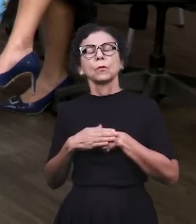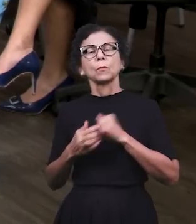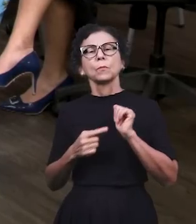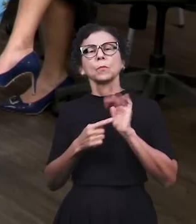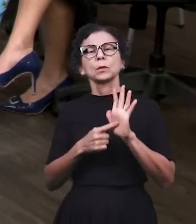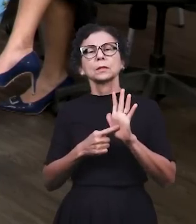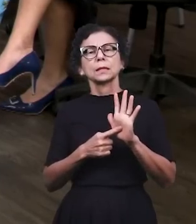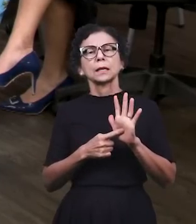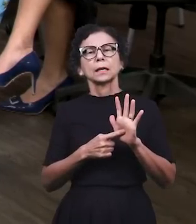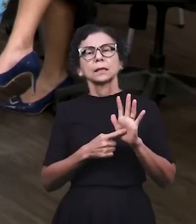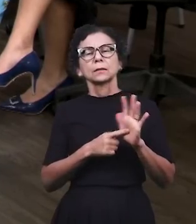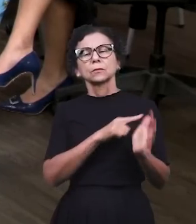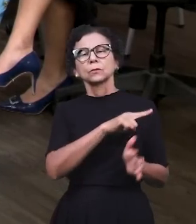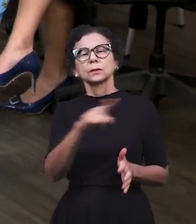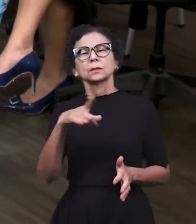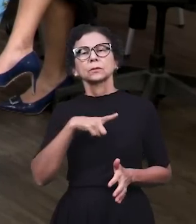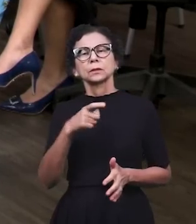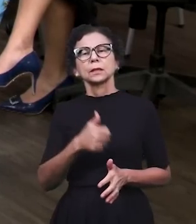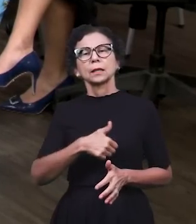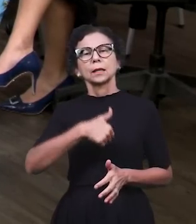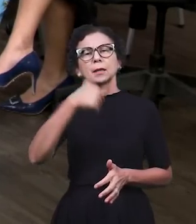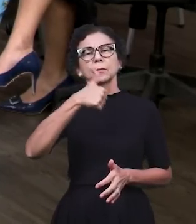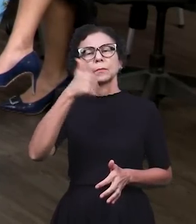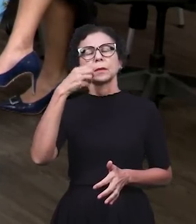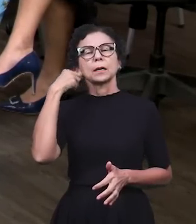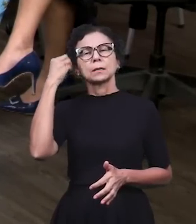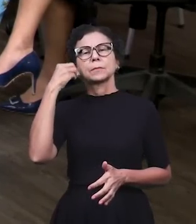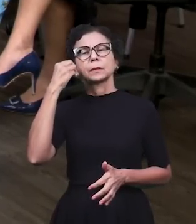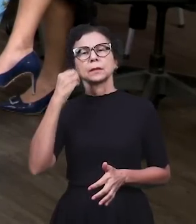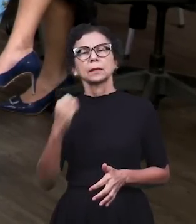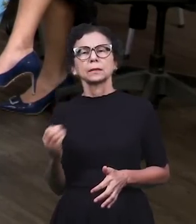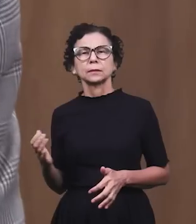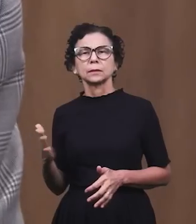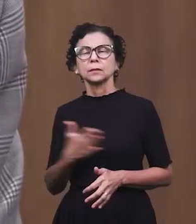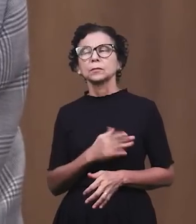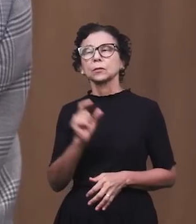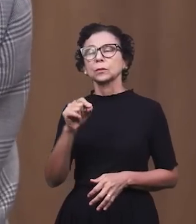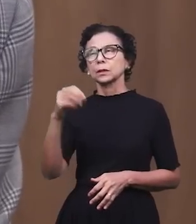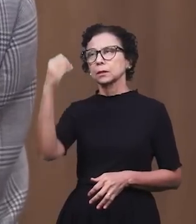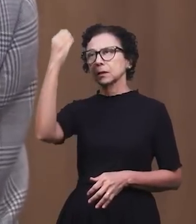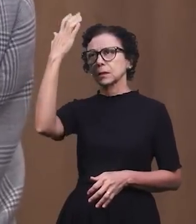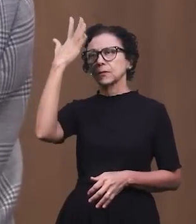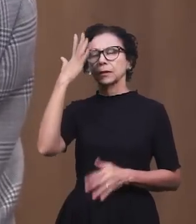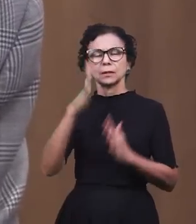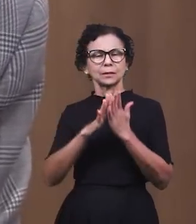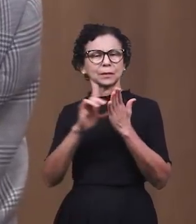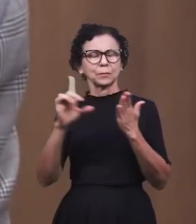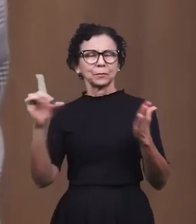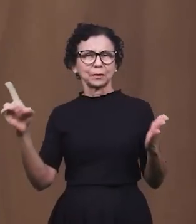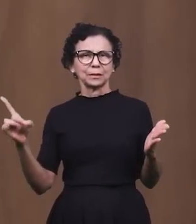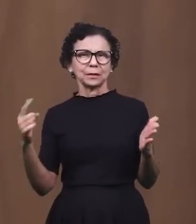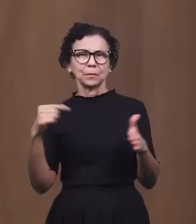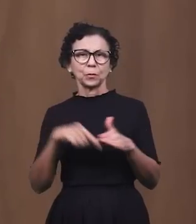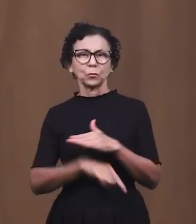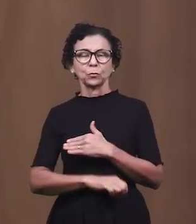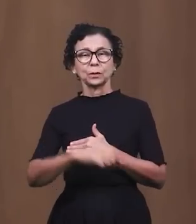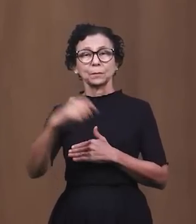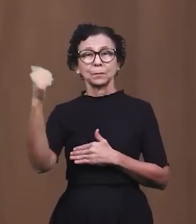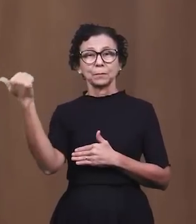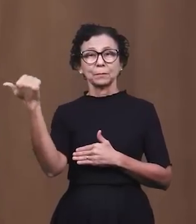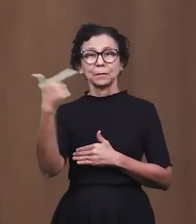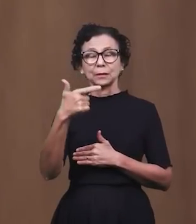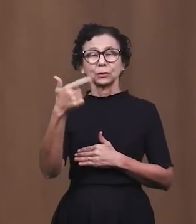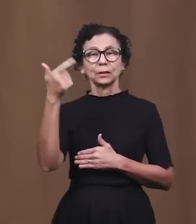revelada. Mas o que é palavra revelada? Aí o senhor concluiu dizendo assim, a palavra revelada é uma palavra que está além